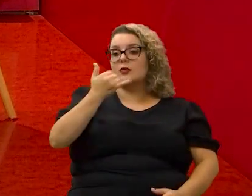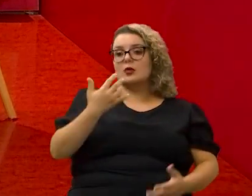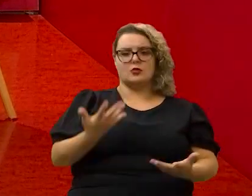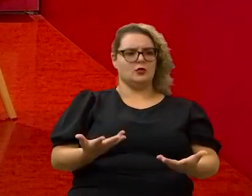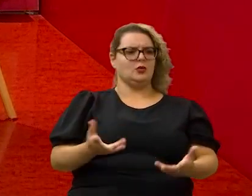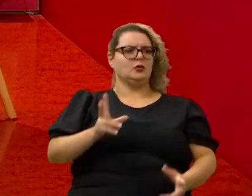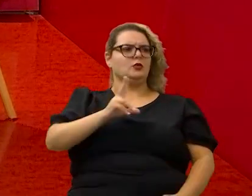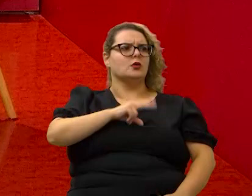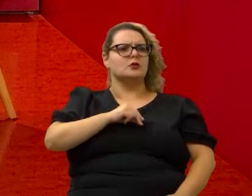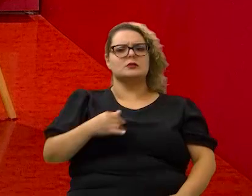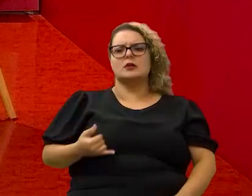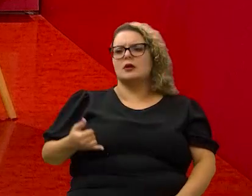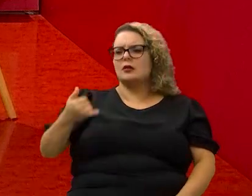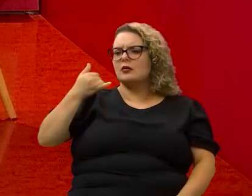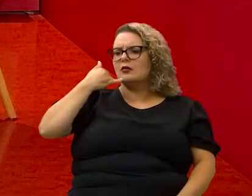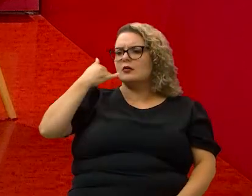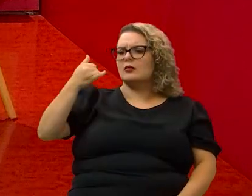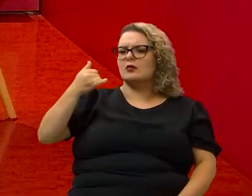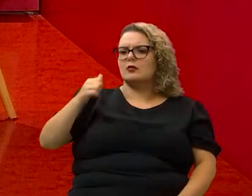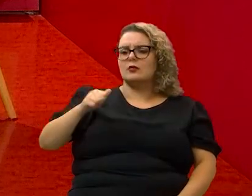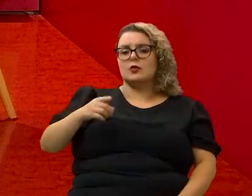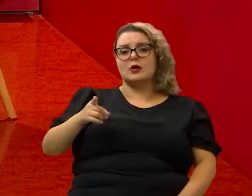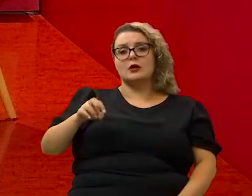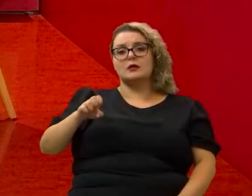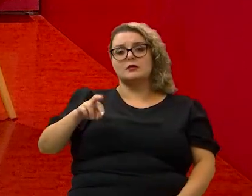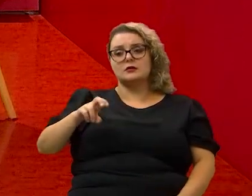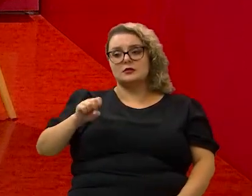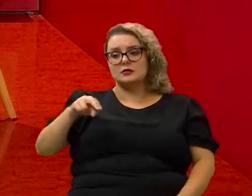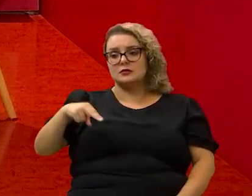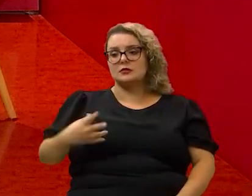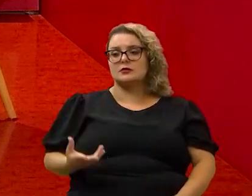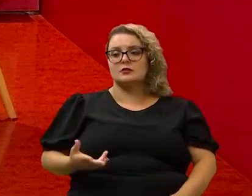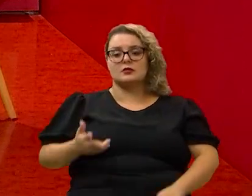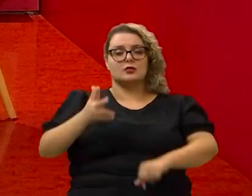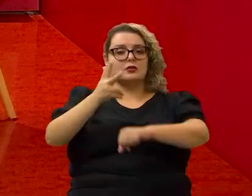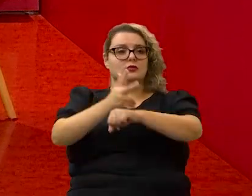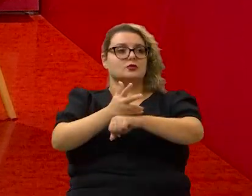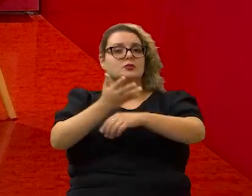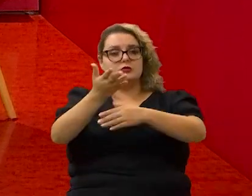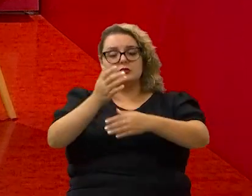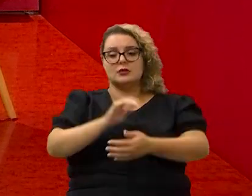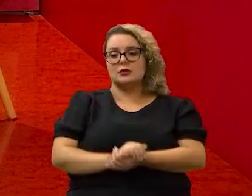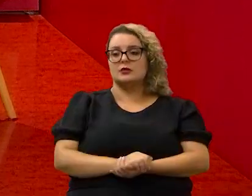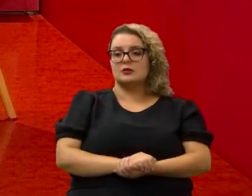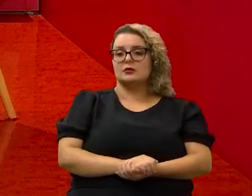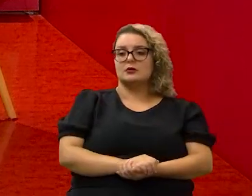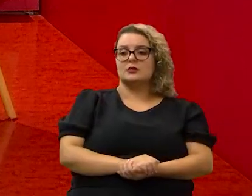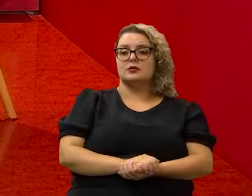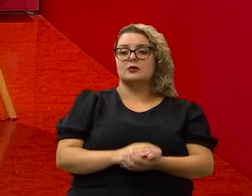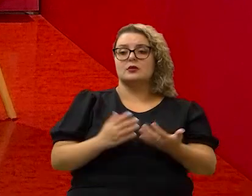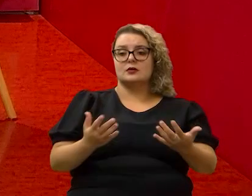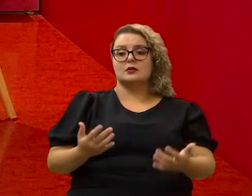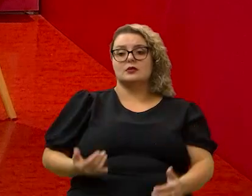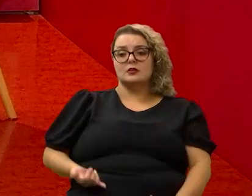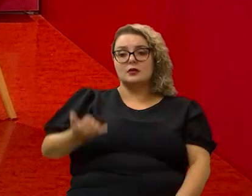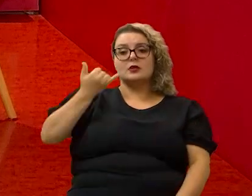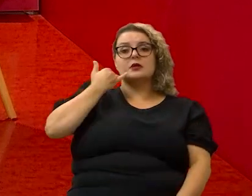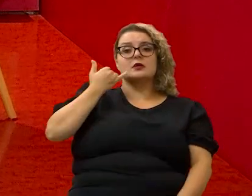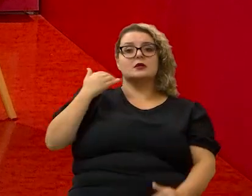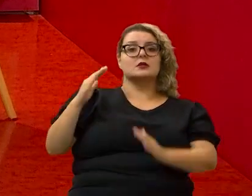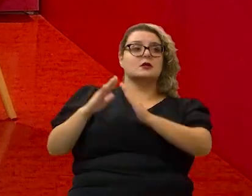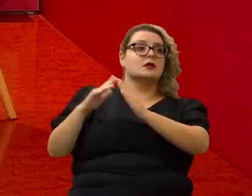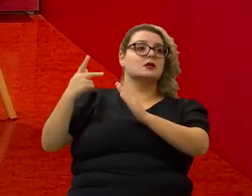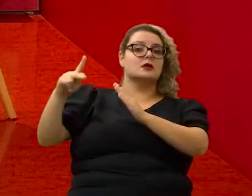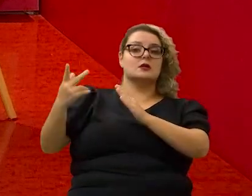como pode? Eu ligo lá pro Anderson Barbosa, que é o nosso repórter cinematográfico, ele atende na